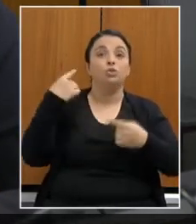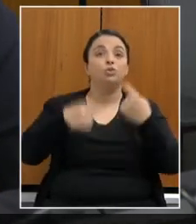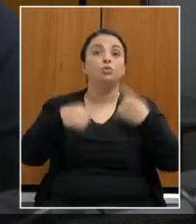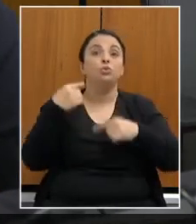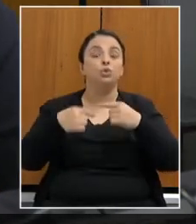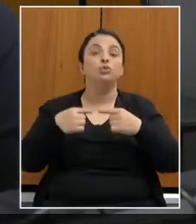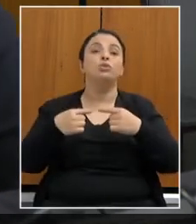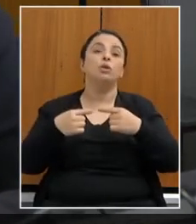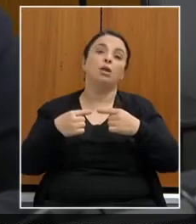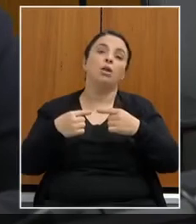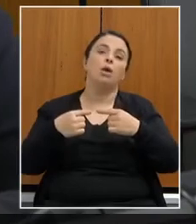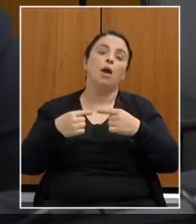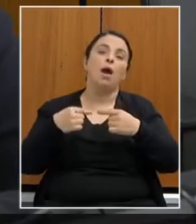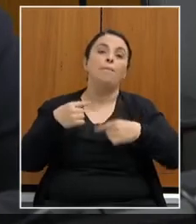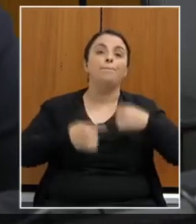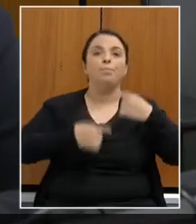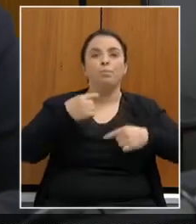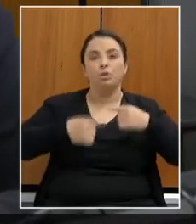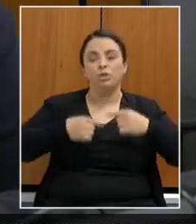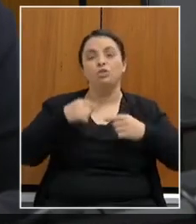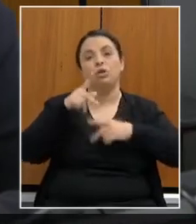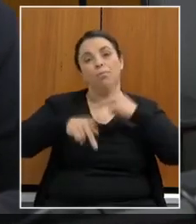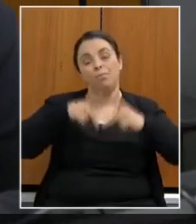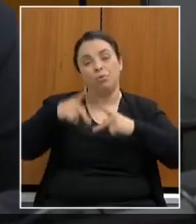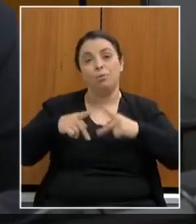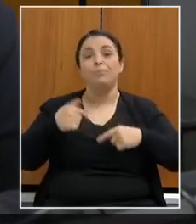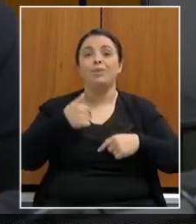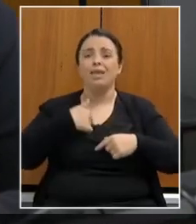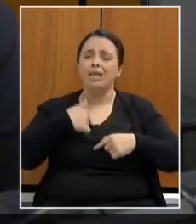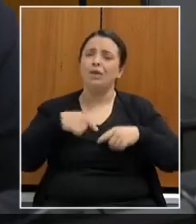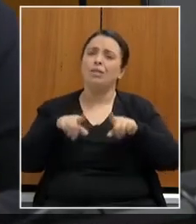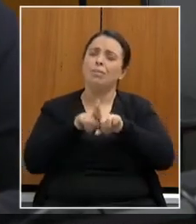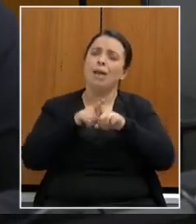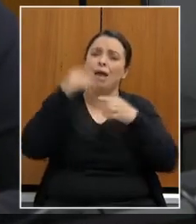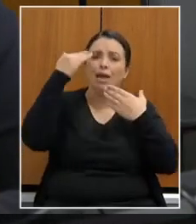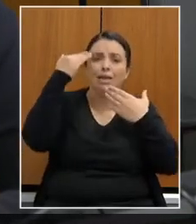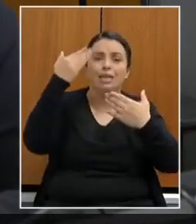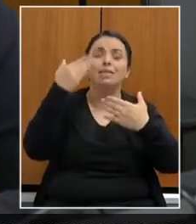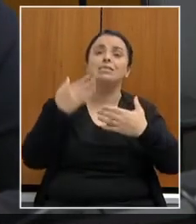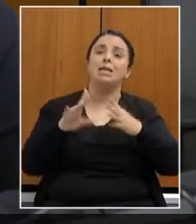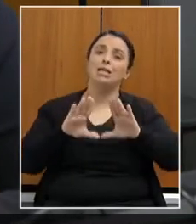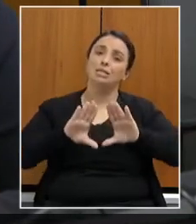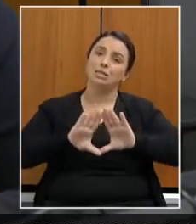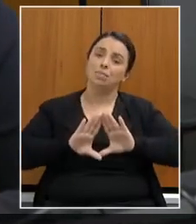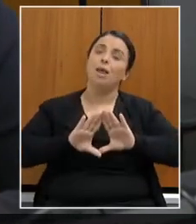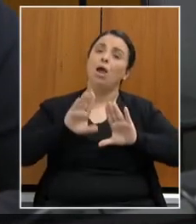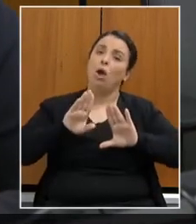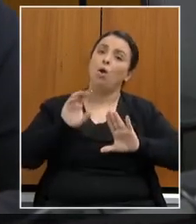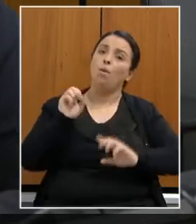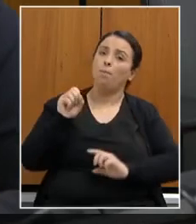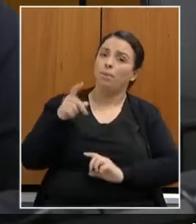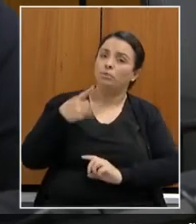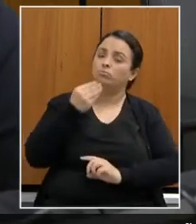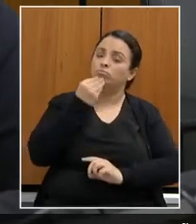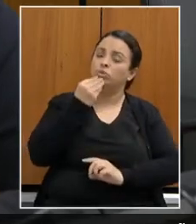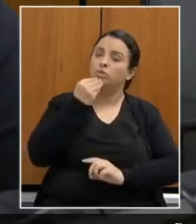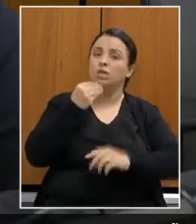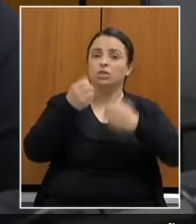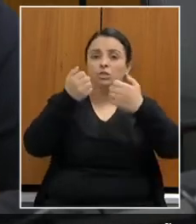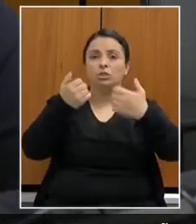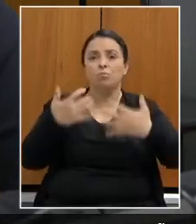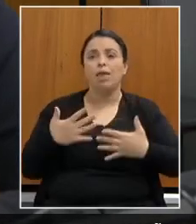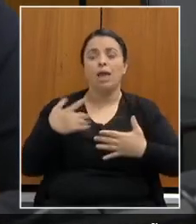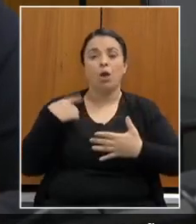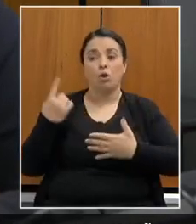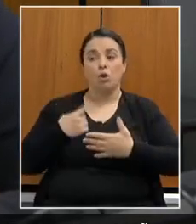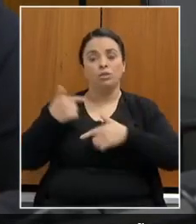então, eu também tenho que agradecer à Assembleia essa oportunidade de poder prestar contas de um grande trabalho que é feito por